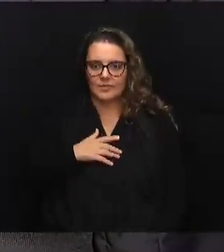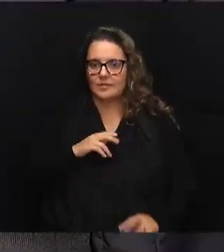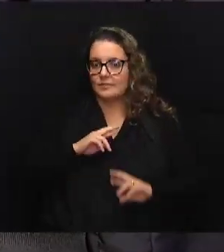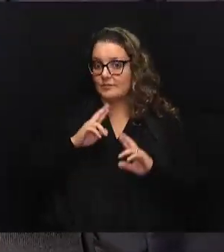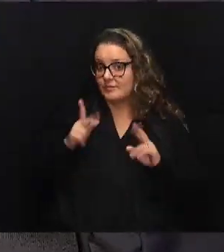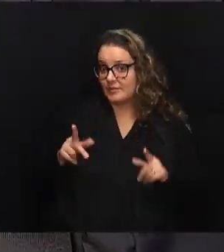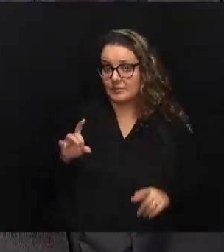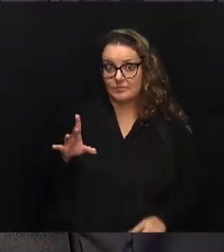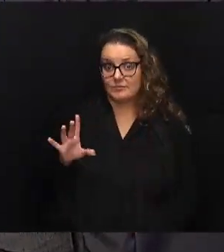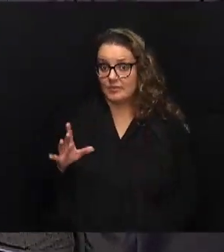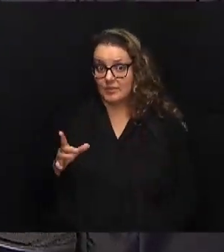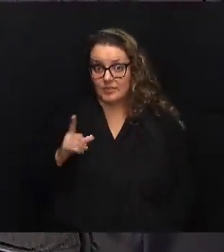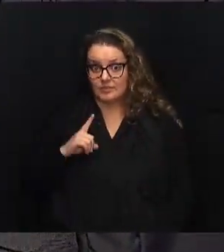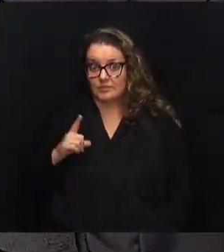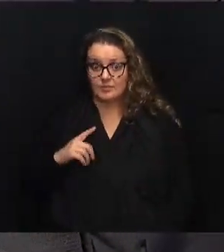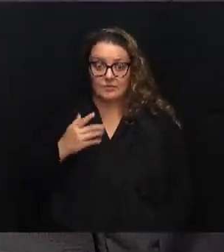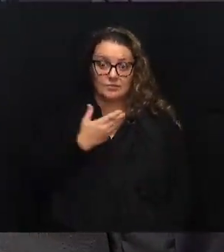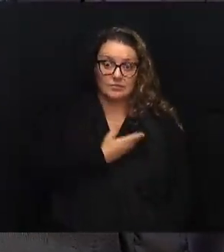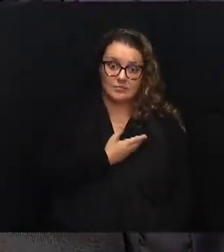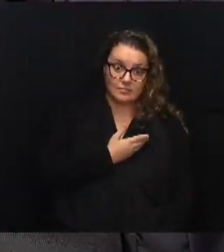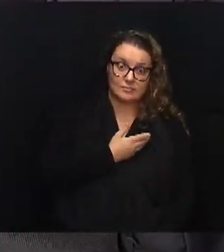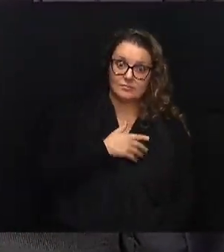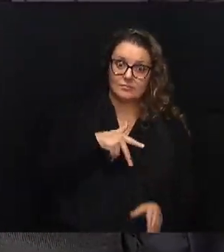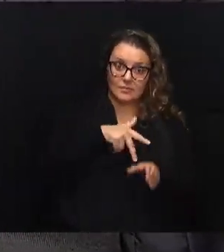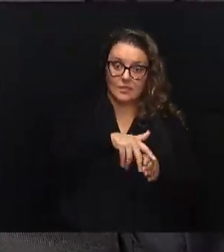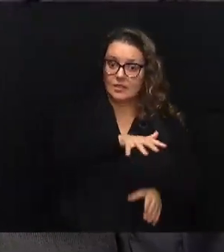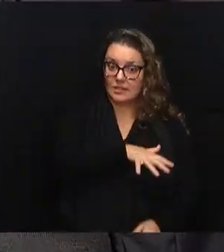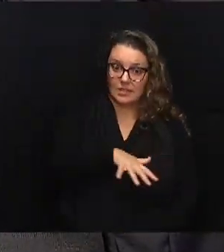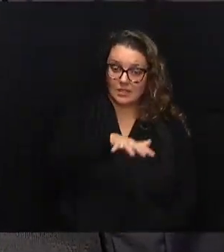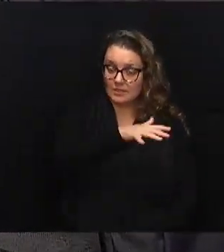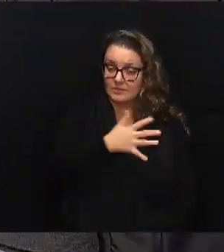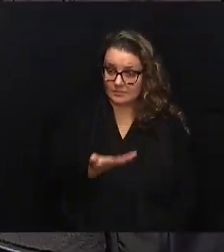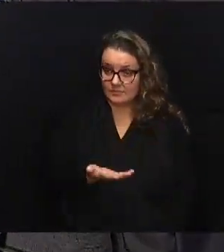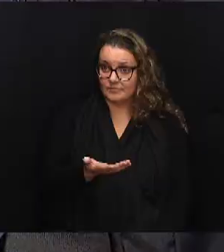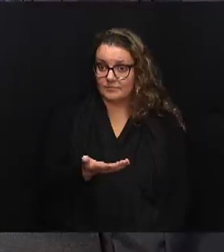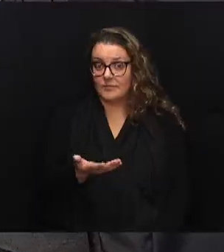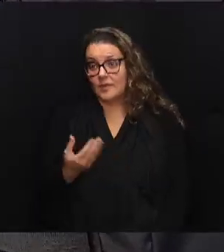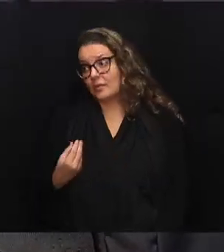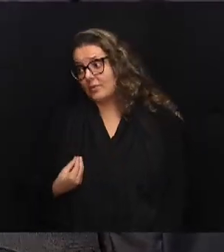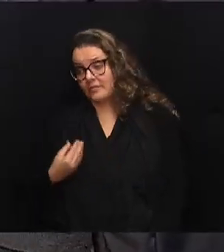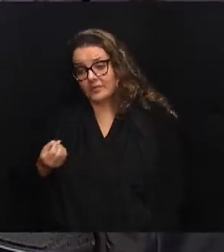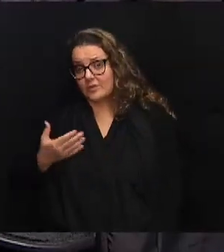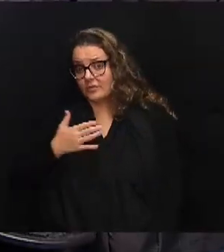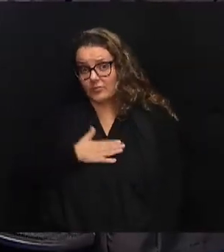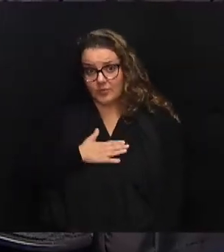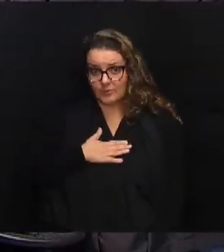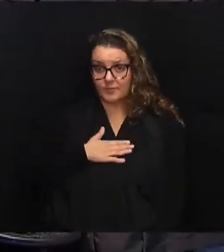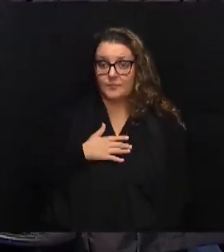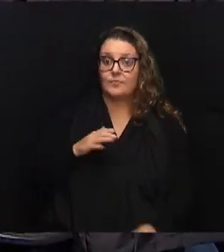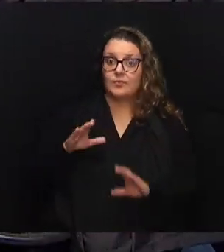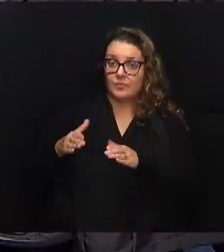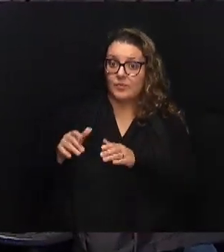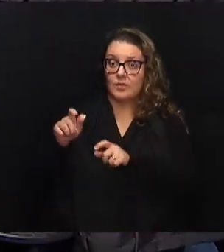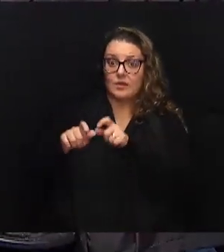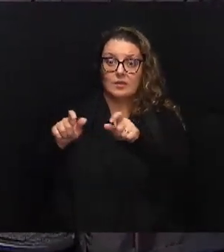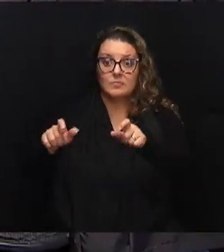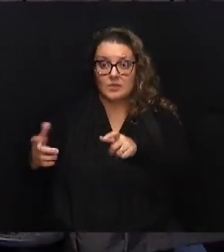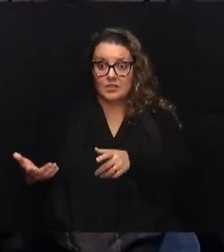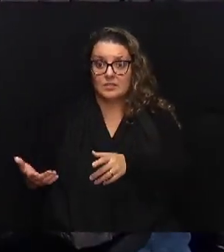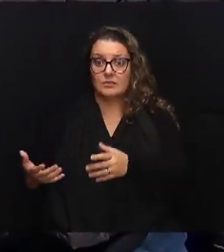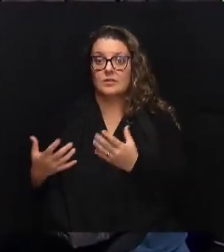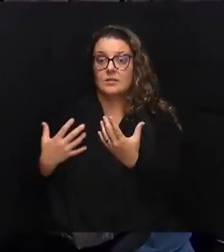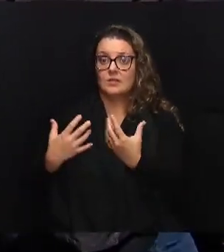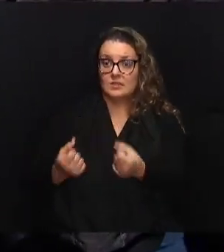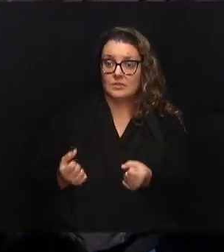eu só tinha assim, amigos no meio do cavalo, então foi uma vida nova para mim. E o clube, as pessoas, a